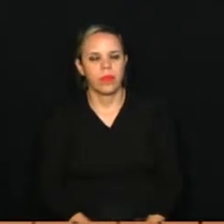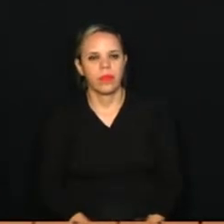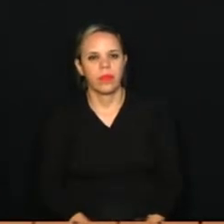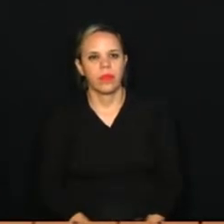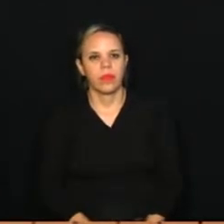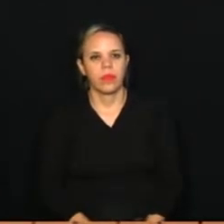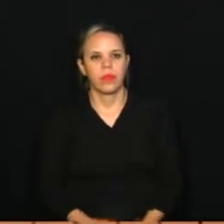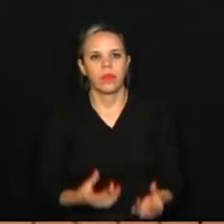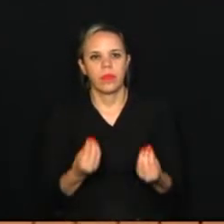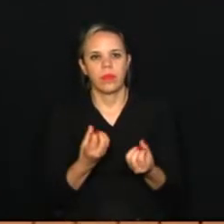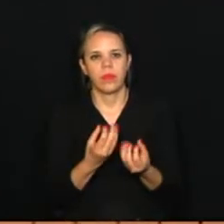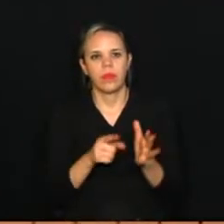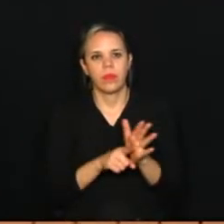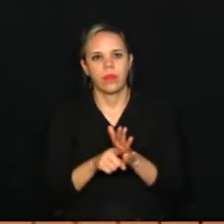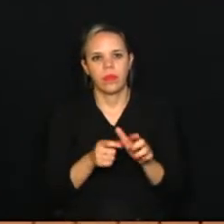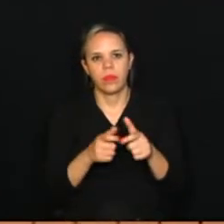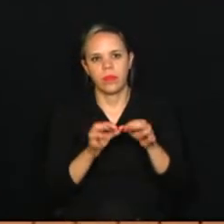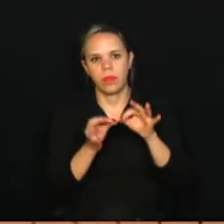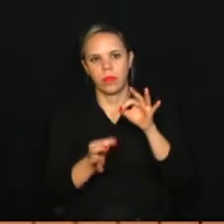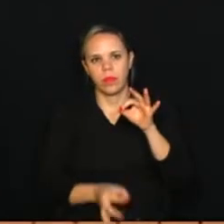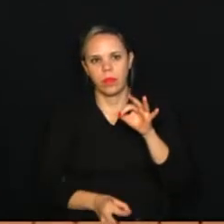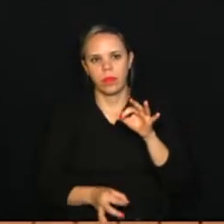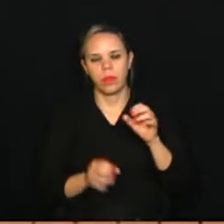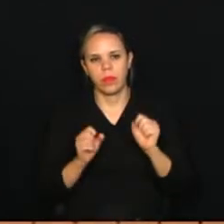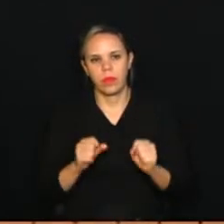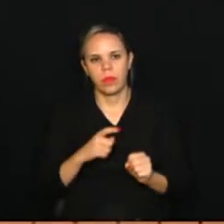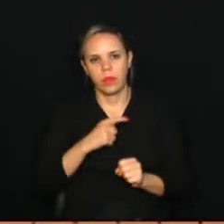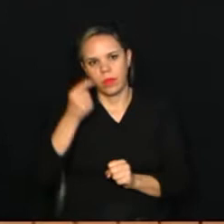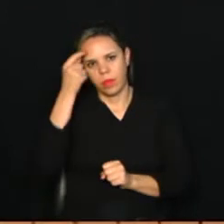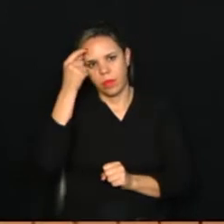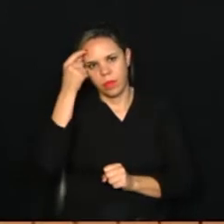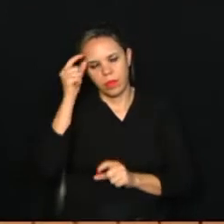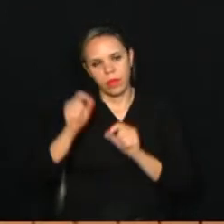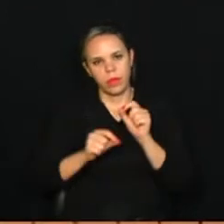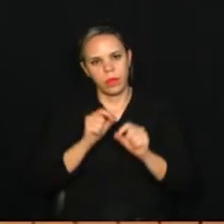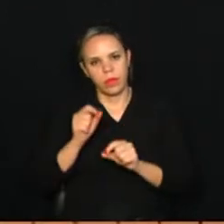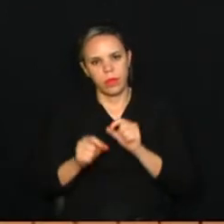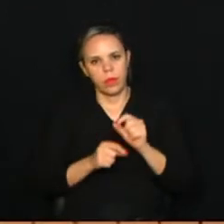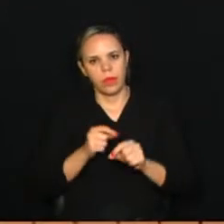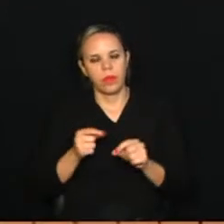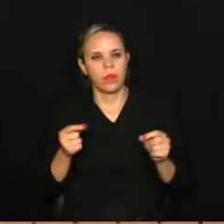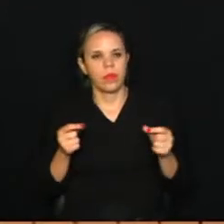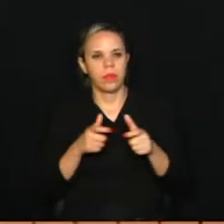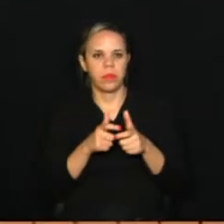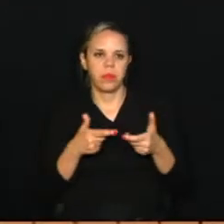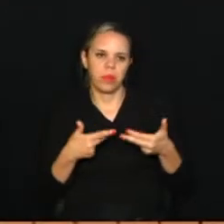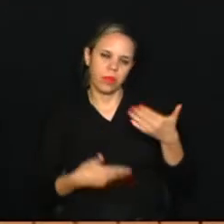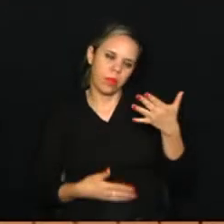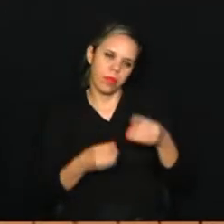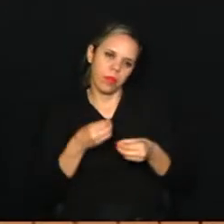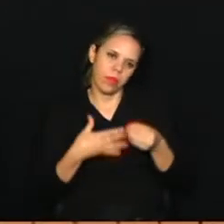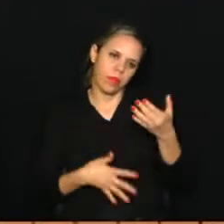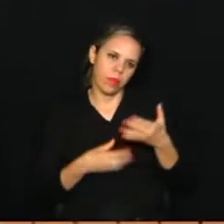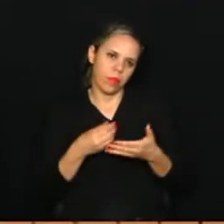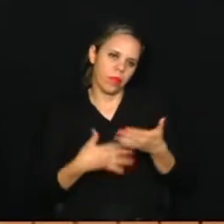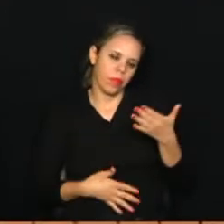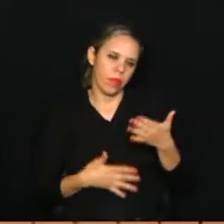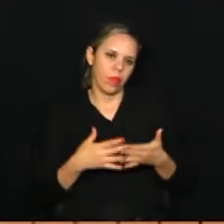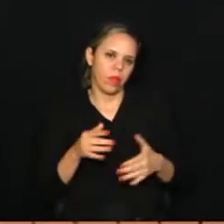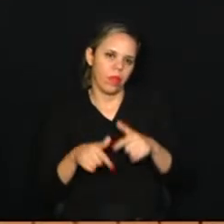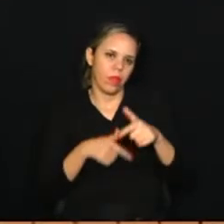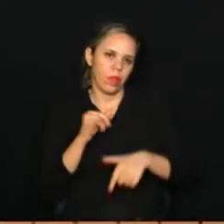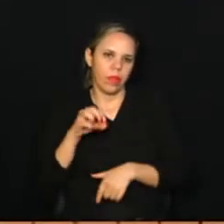Muita informação. A gente pôde ter uma noção aí da complexidade que é o trabalho da